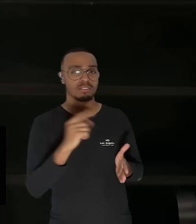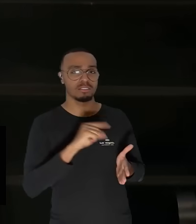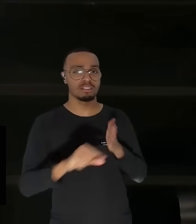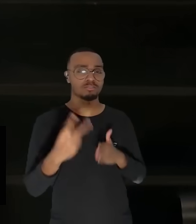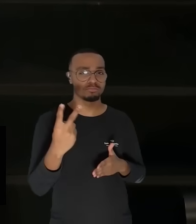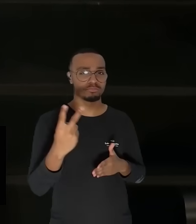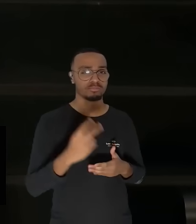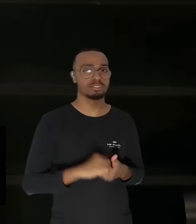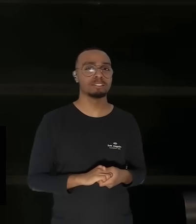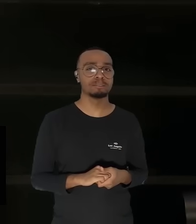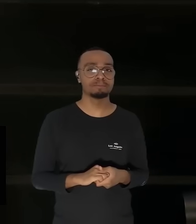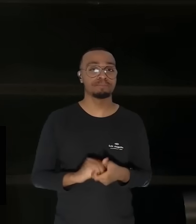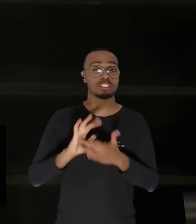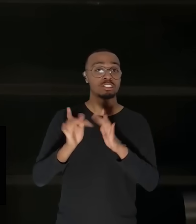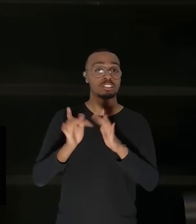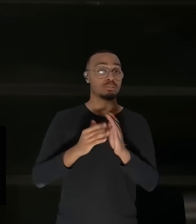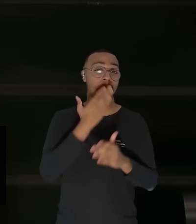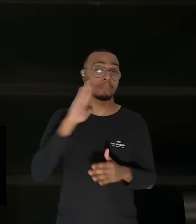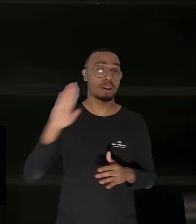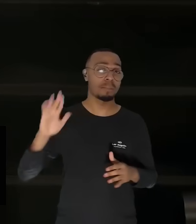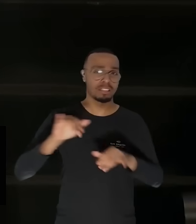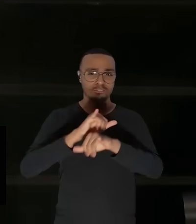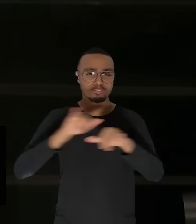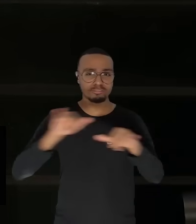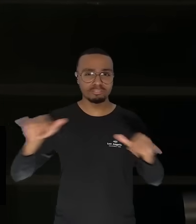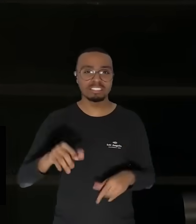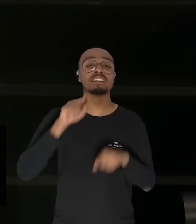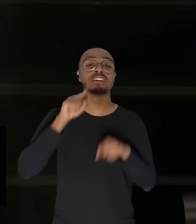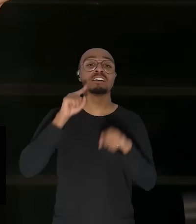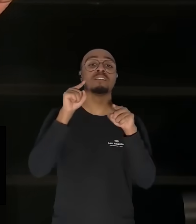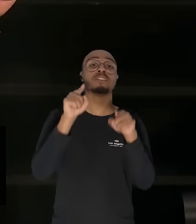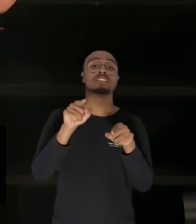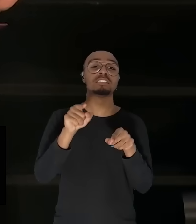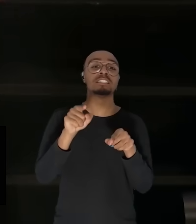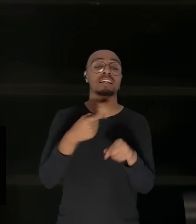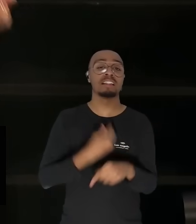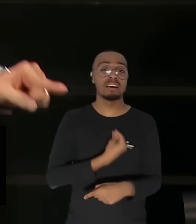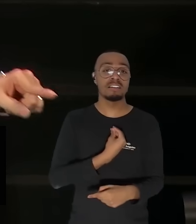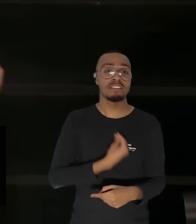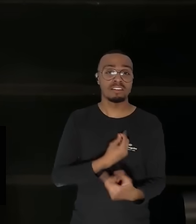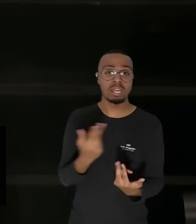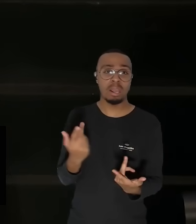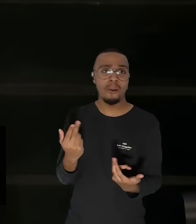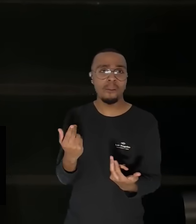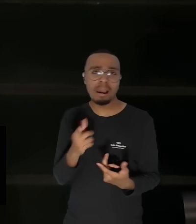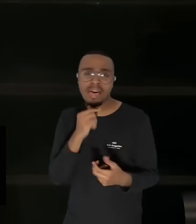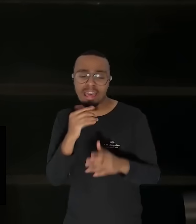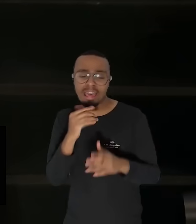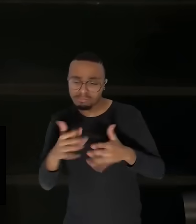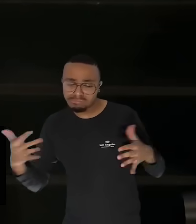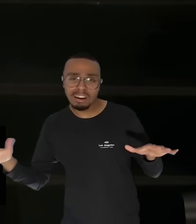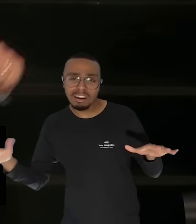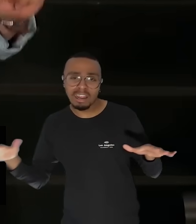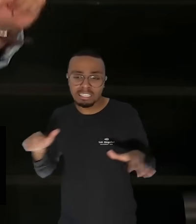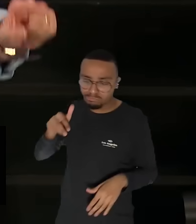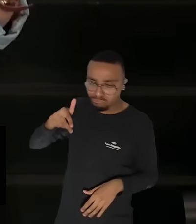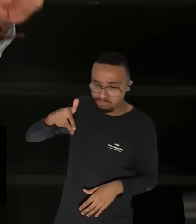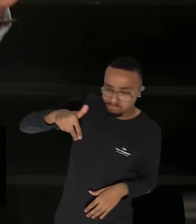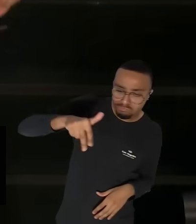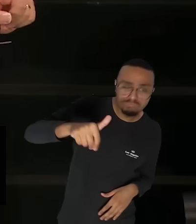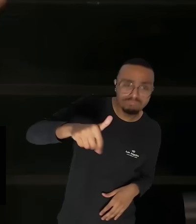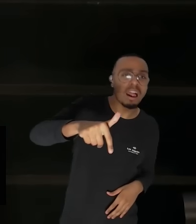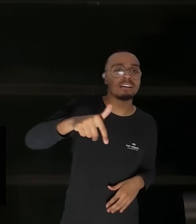Jesus dá uma promessa, promessa aqui, ó. Quando você atravessar as águas, eu estarei com você. Quando